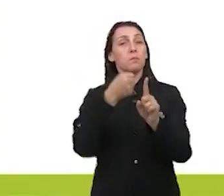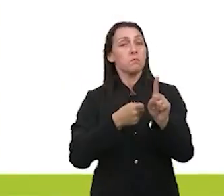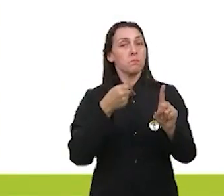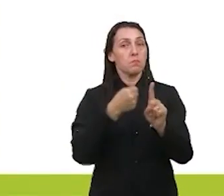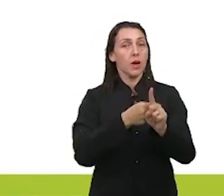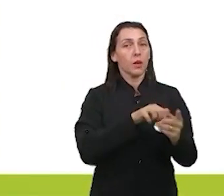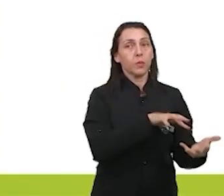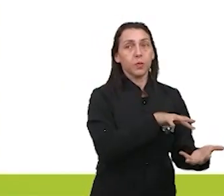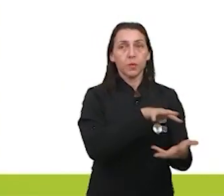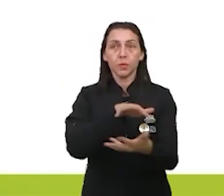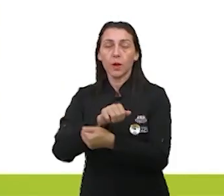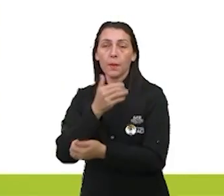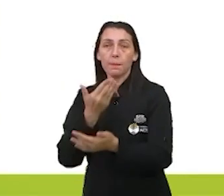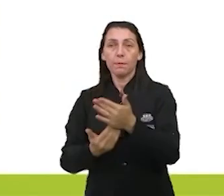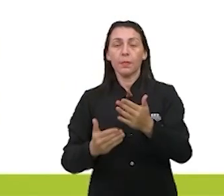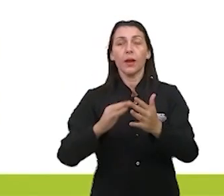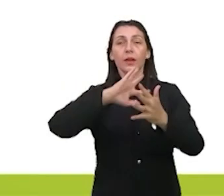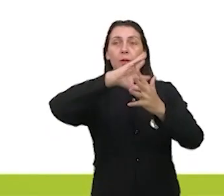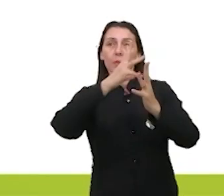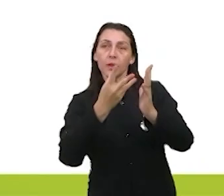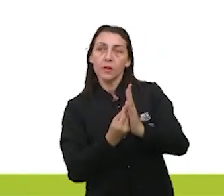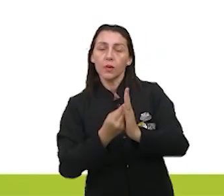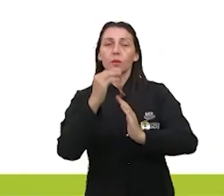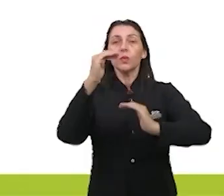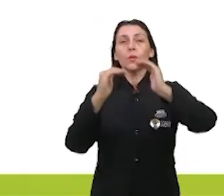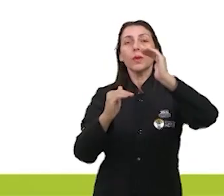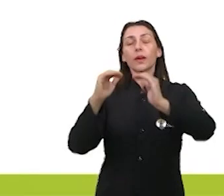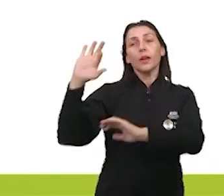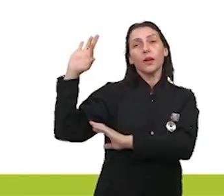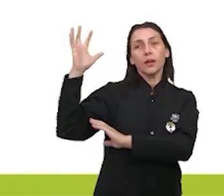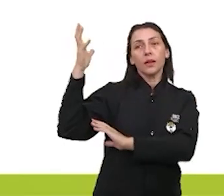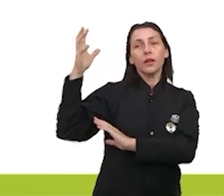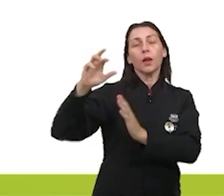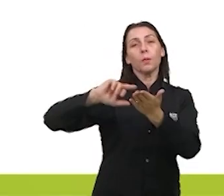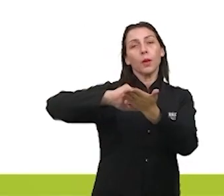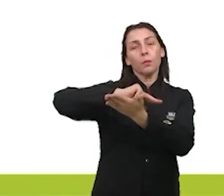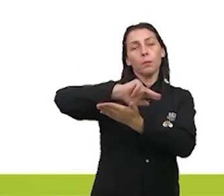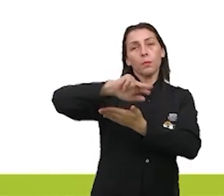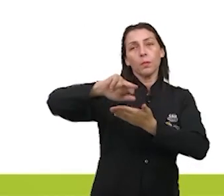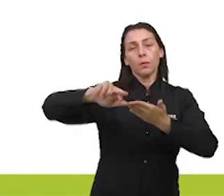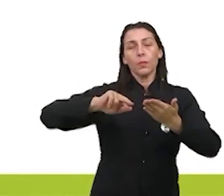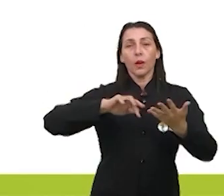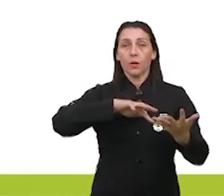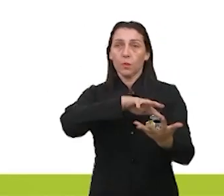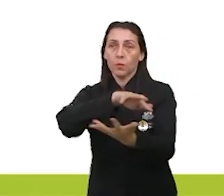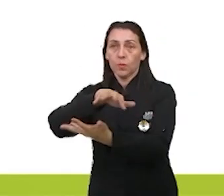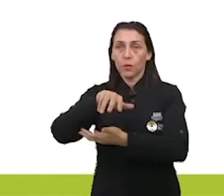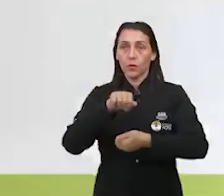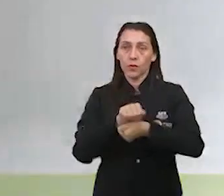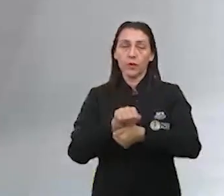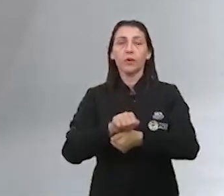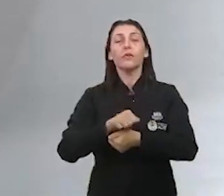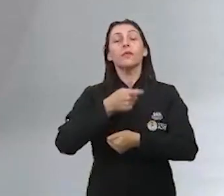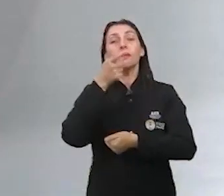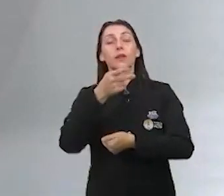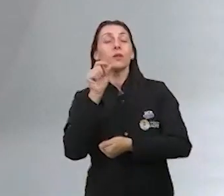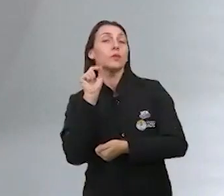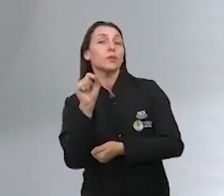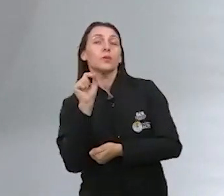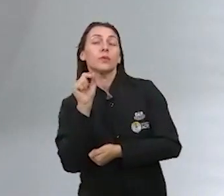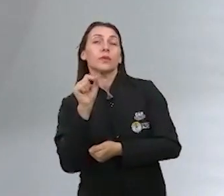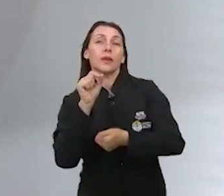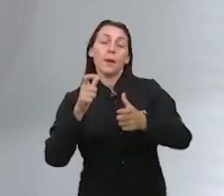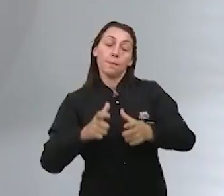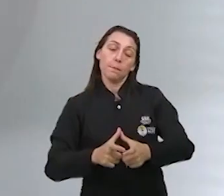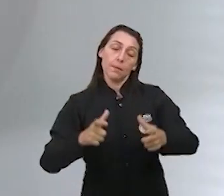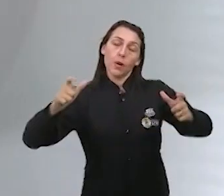globais, a perda da Amazônia afeta o equilíbrio climático e a biodiversidade em escala mundial. Nós estamos falando da